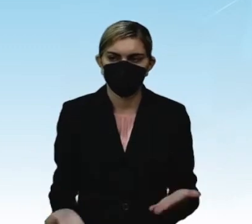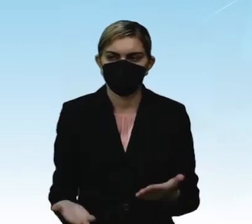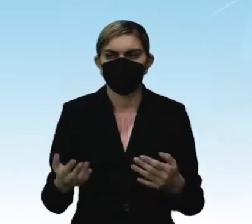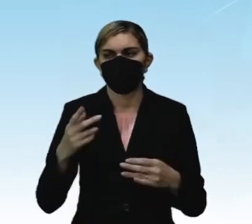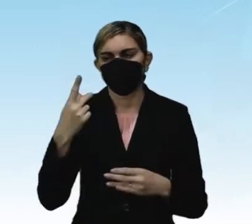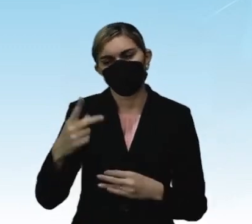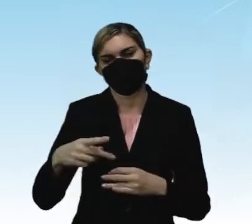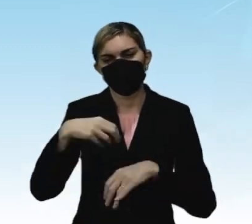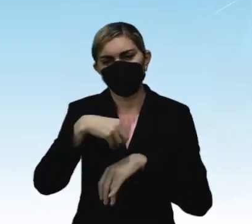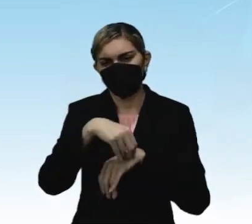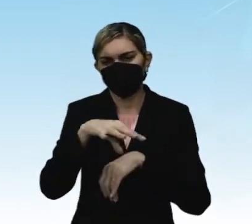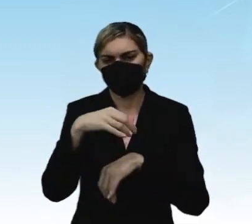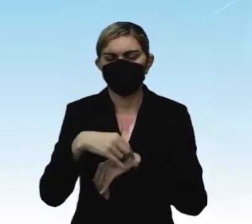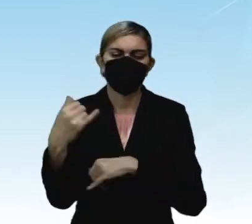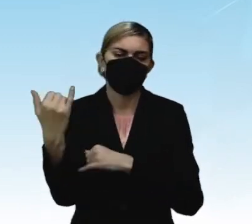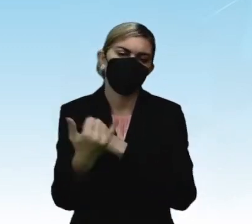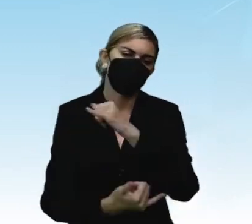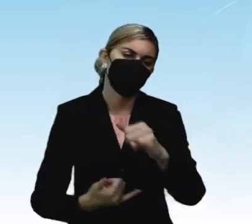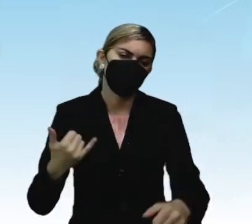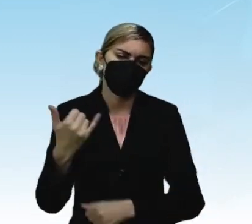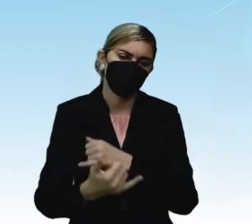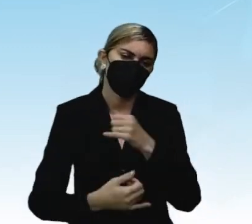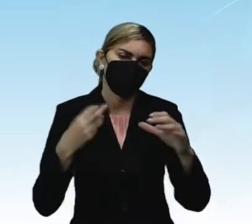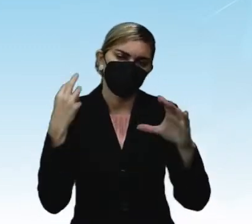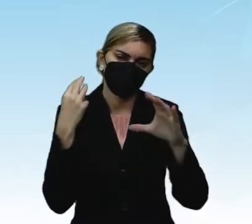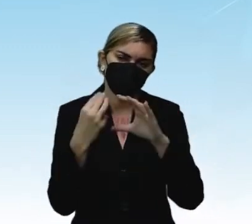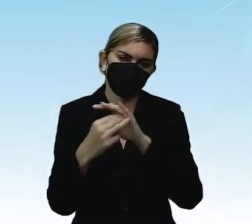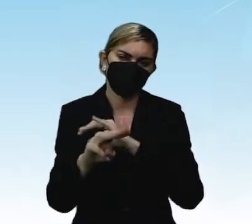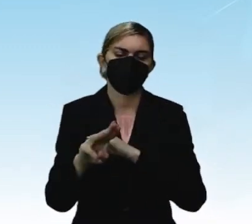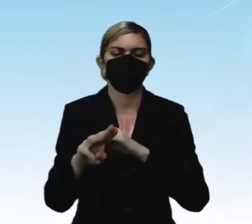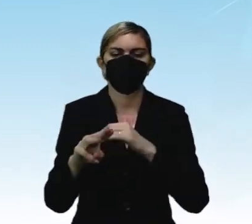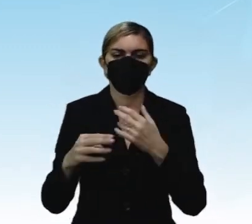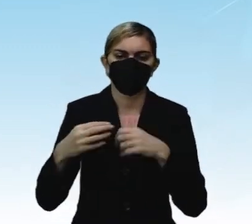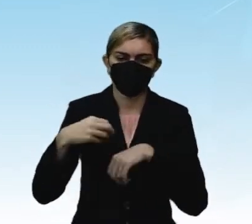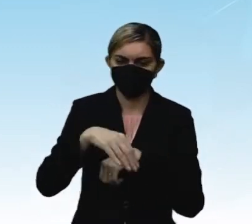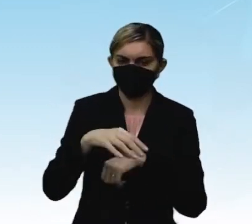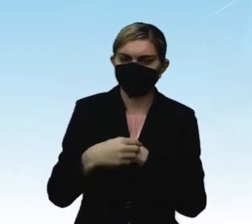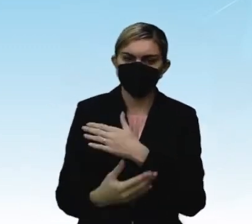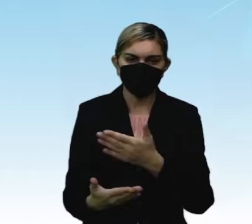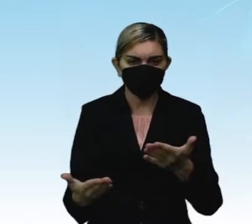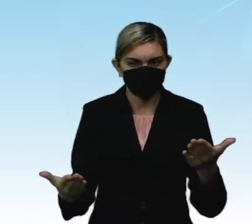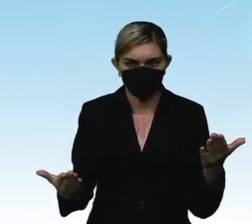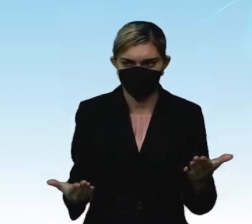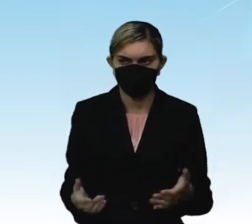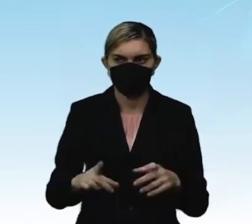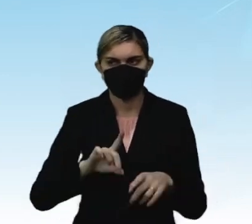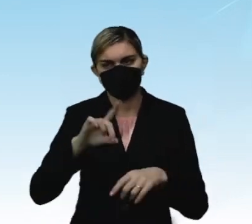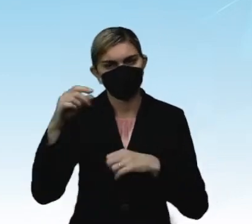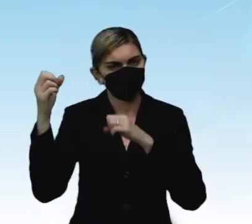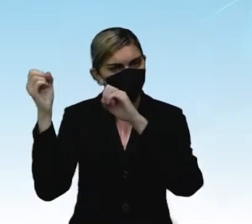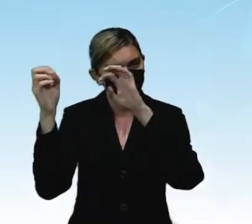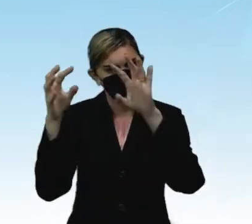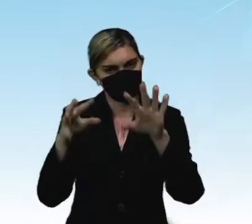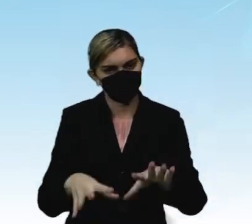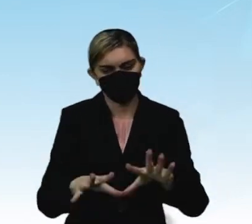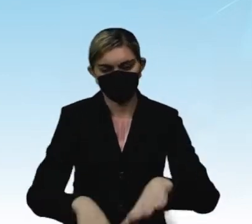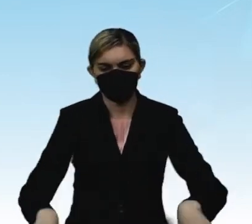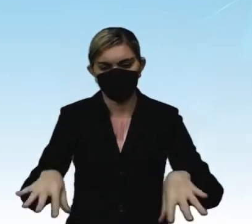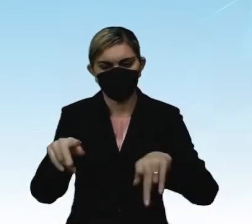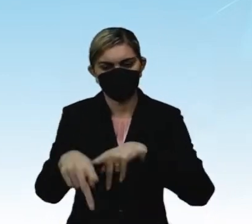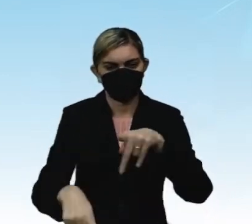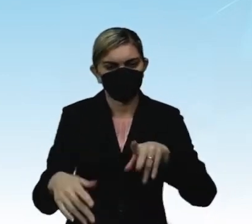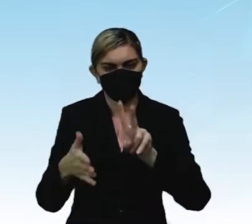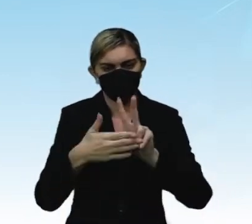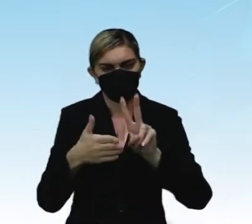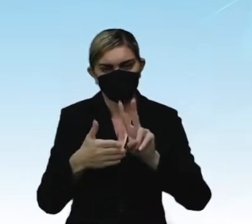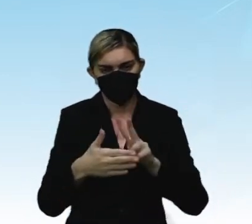esse intermediário entre as mensagens, os ritos, para passar para vocês, dos deuses, para toda a população